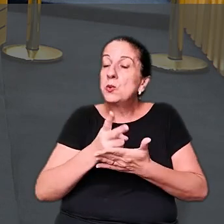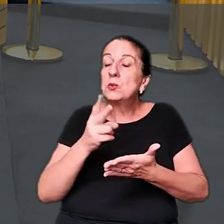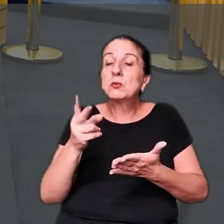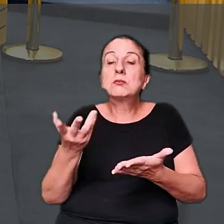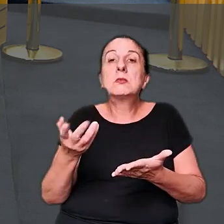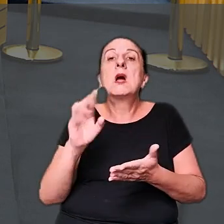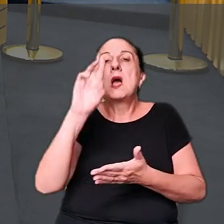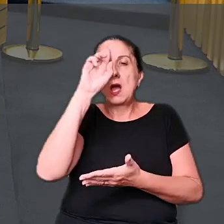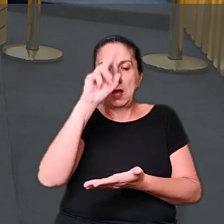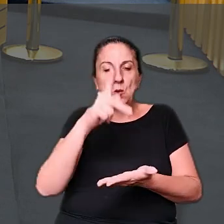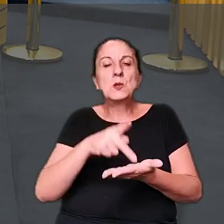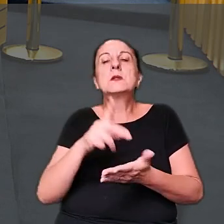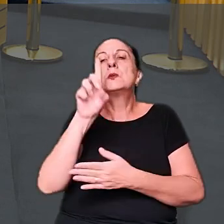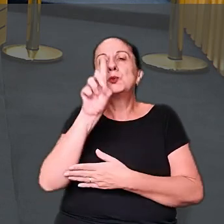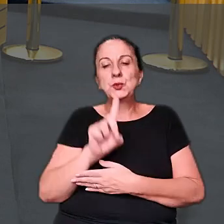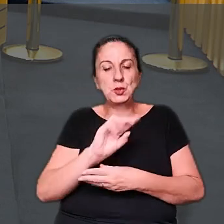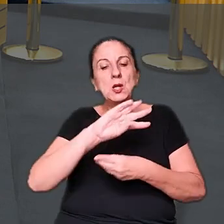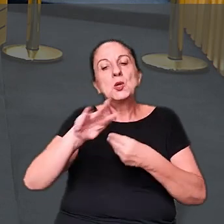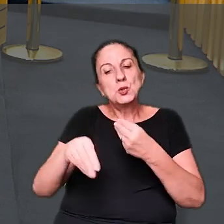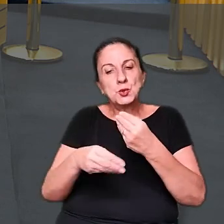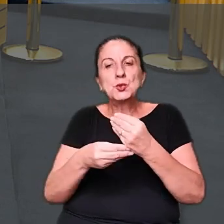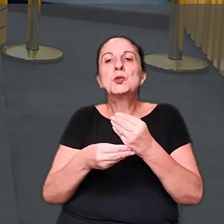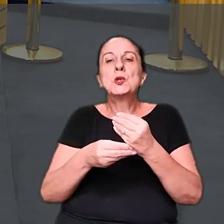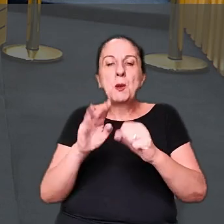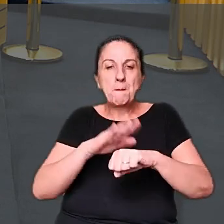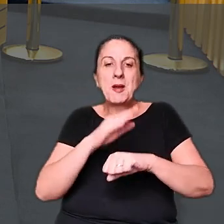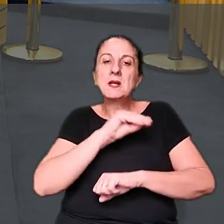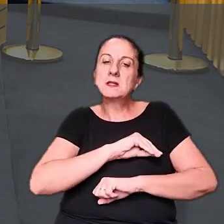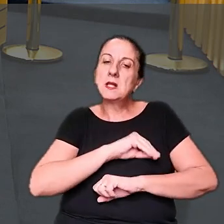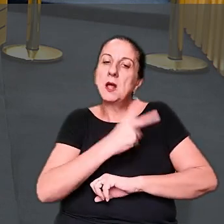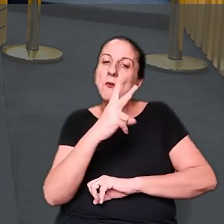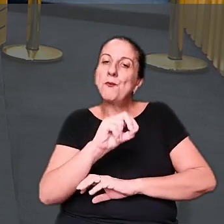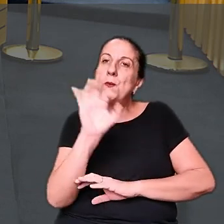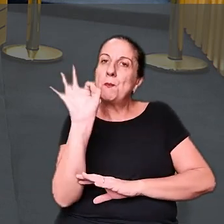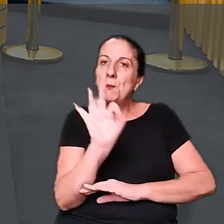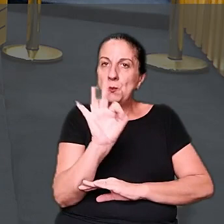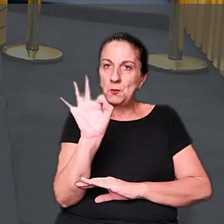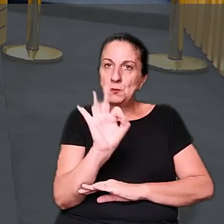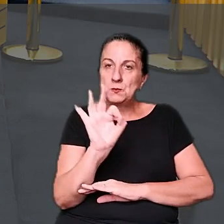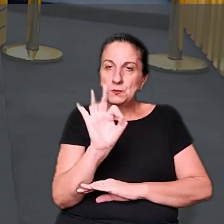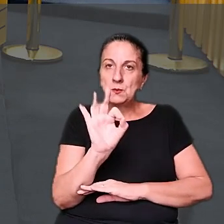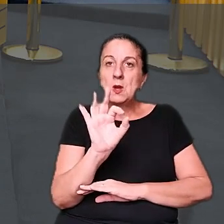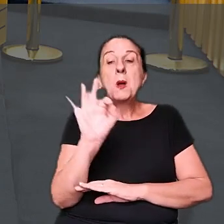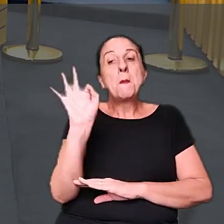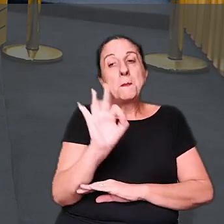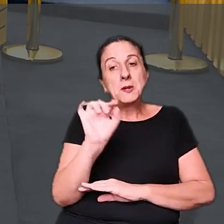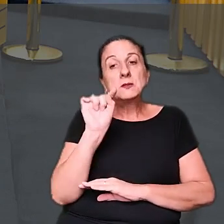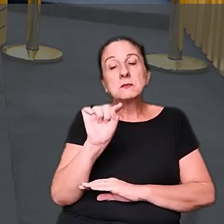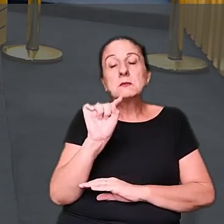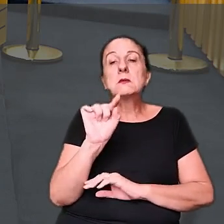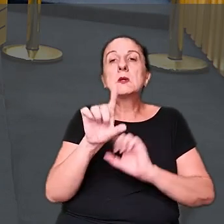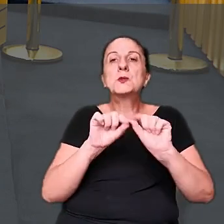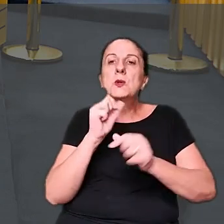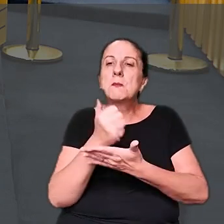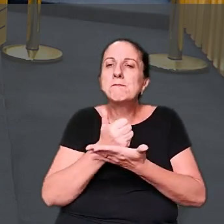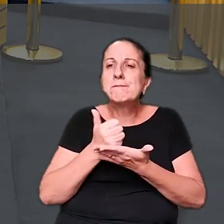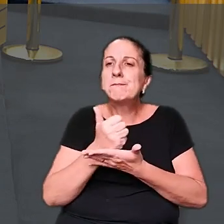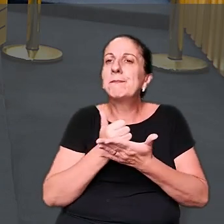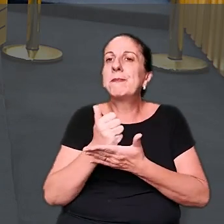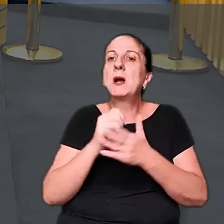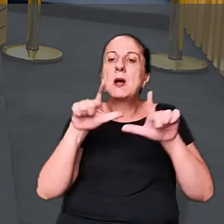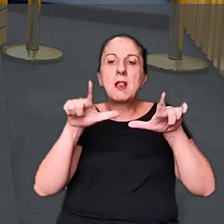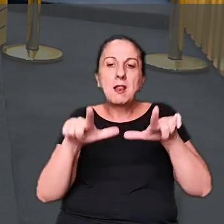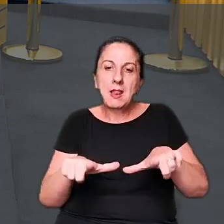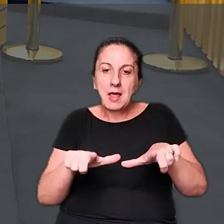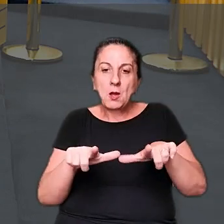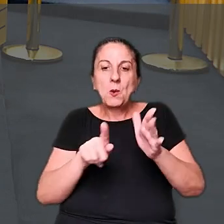manteve decisão de primeiro grau que reconheceu o direito ao adicional de insalubridade de 20%. O percentual foi definido com base